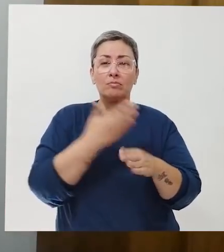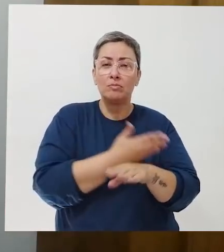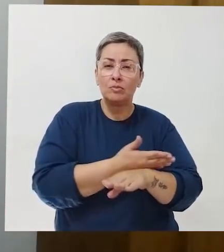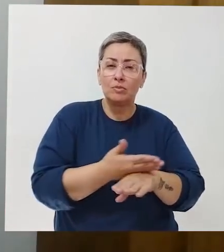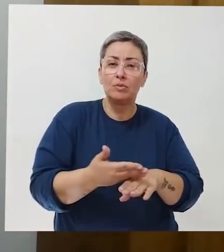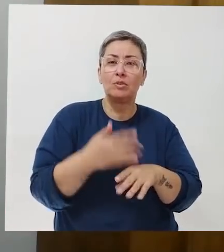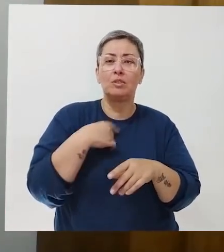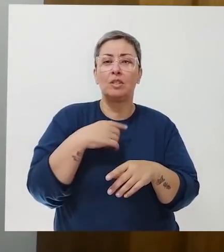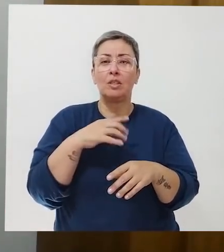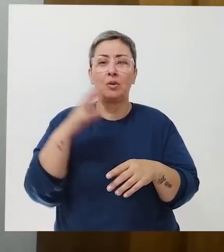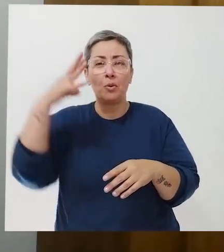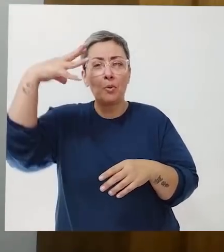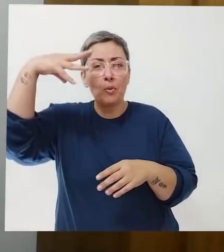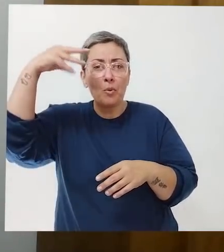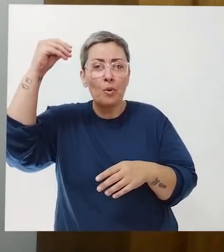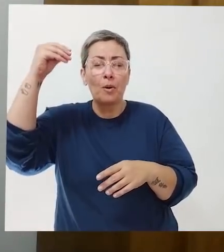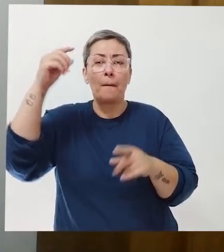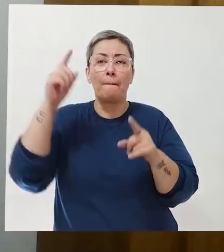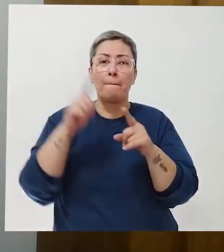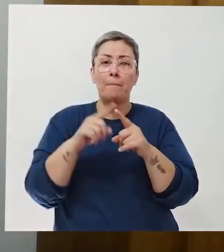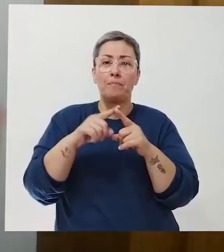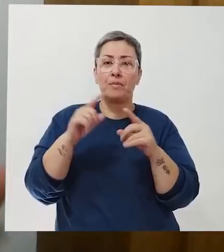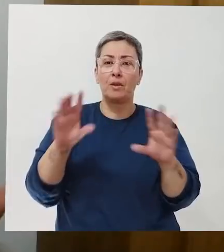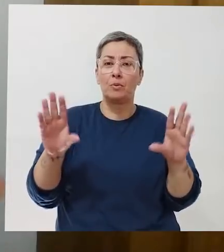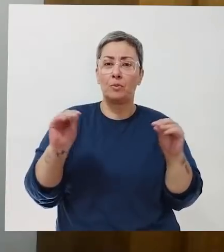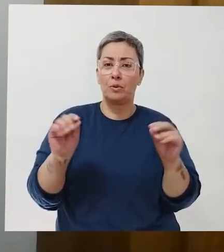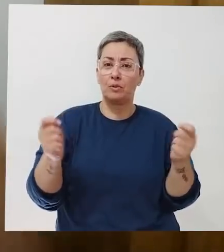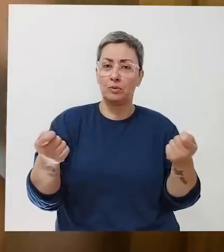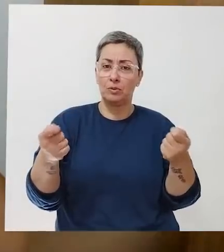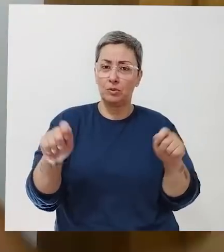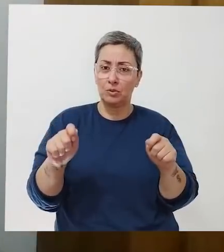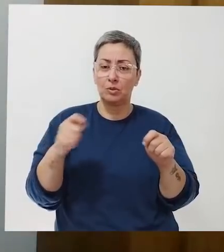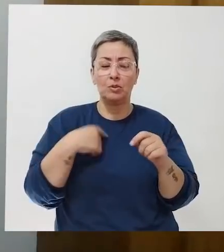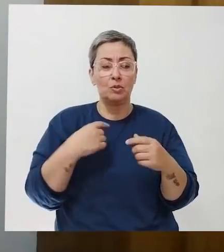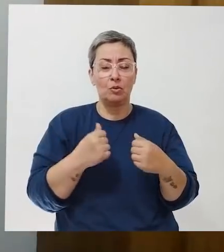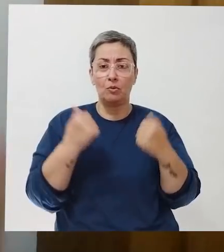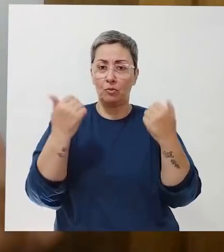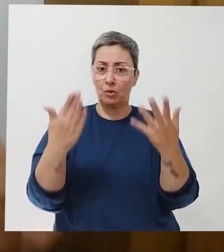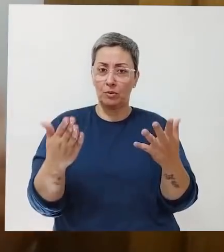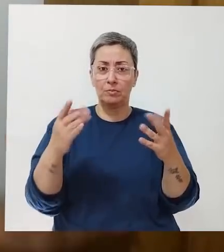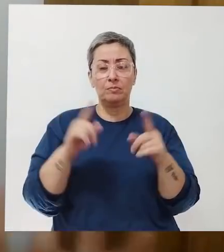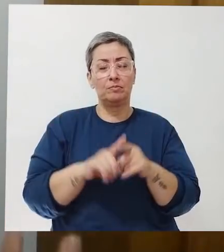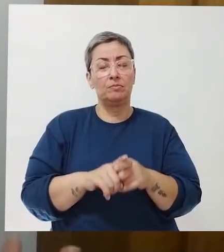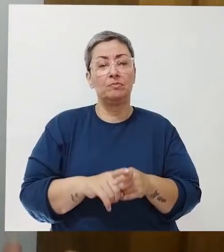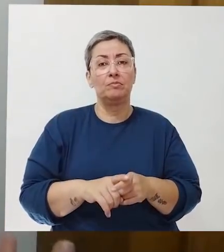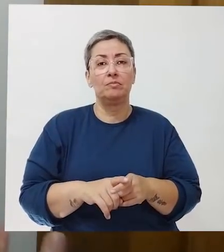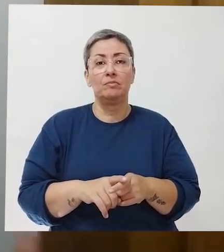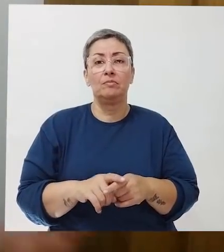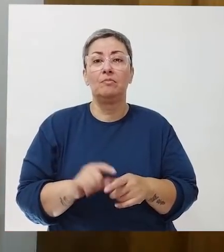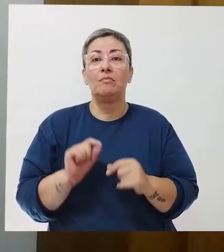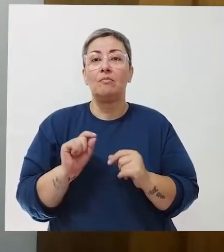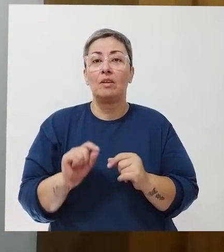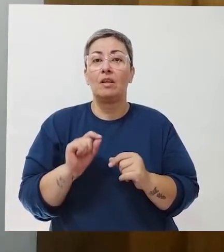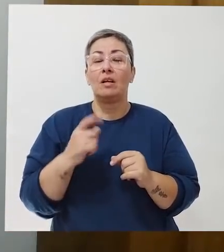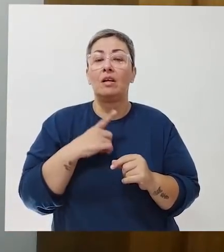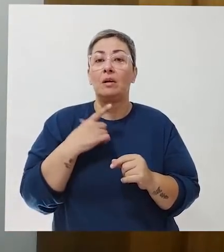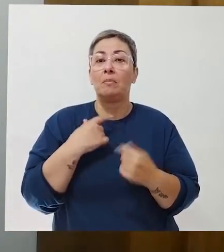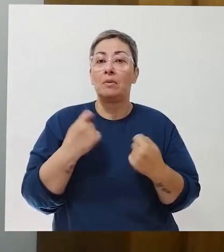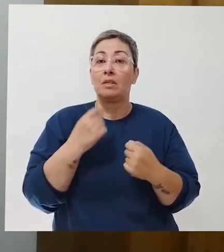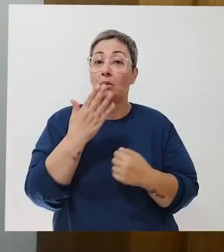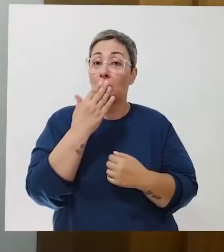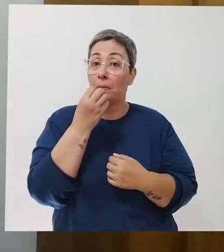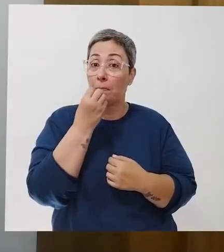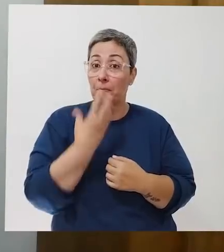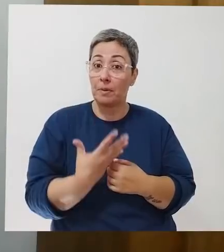rituais, como pouca luminosidade, os aparelhos eletrônicos devem ficar fora do ambiente ou então desligados. Tenha uma